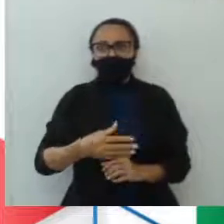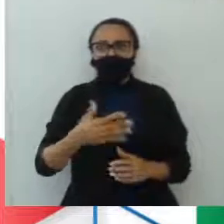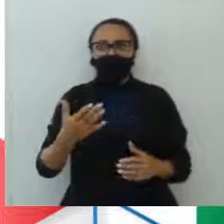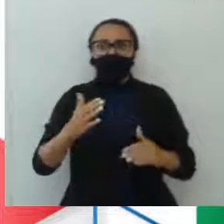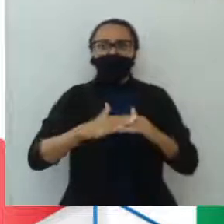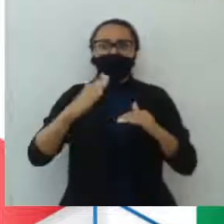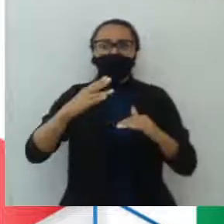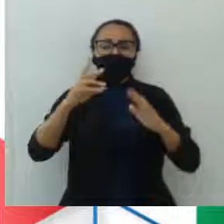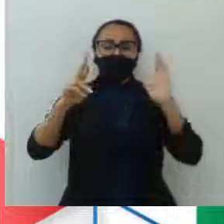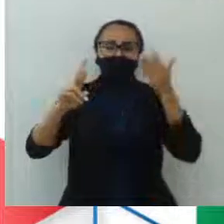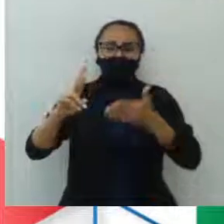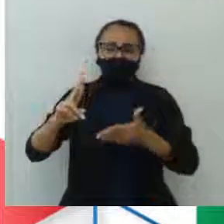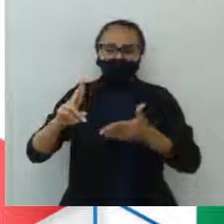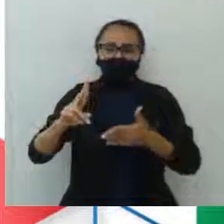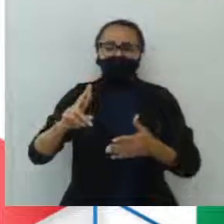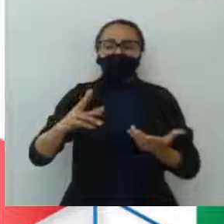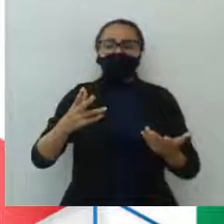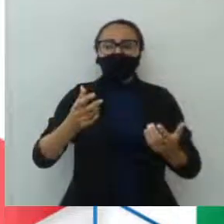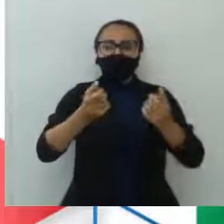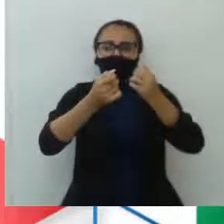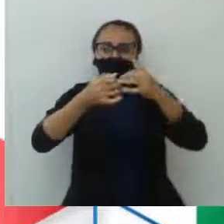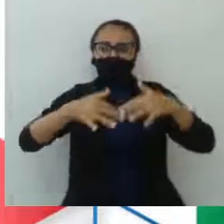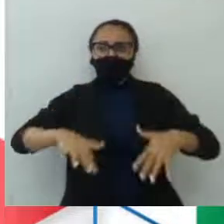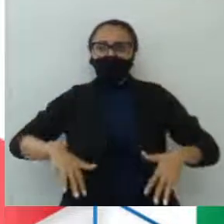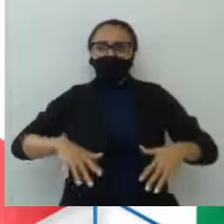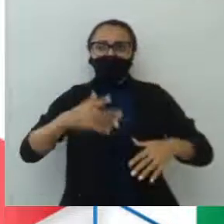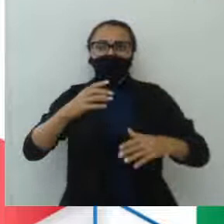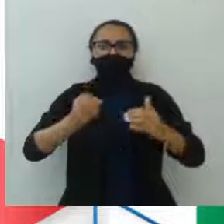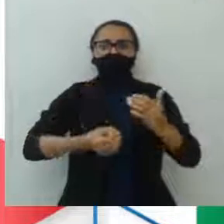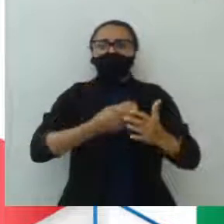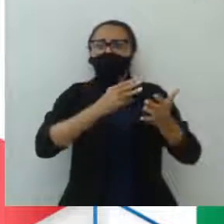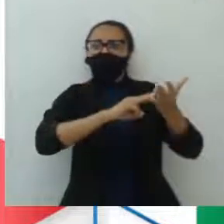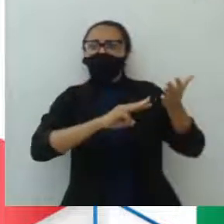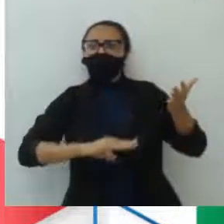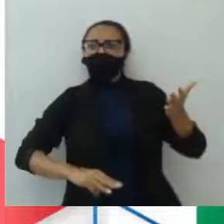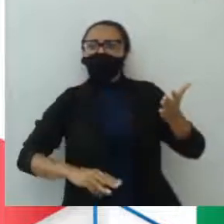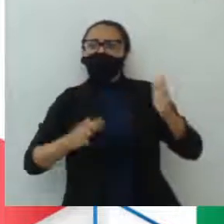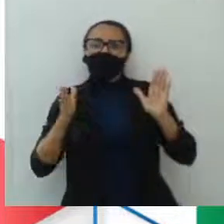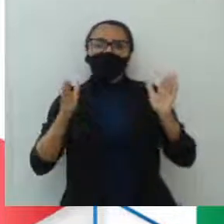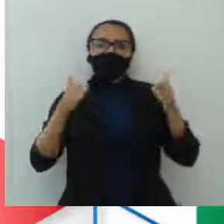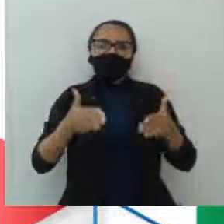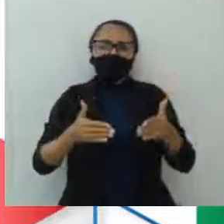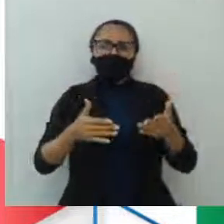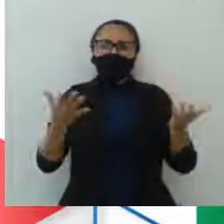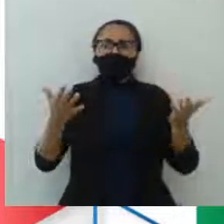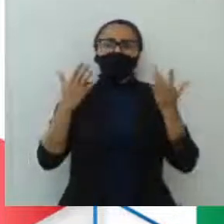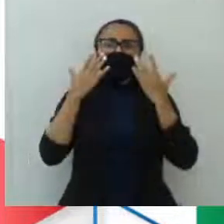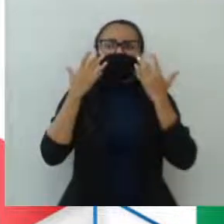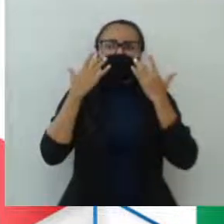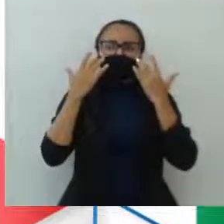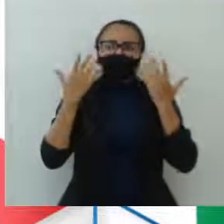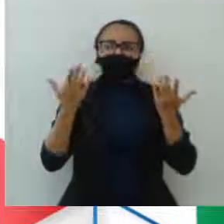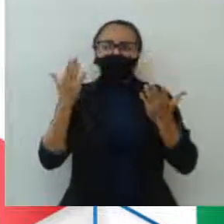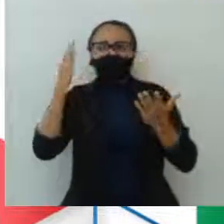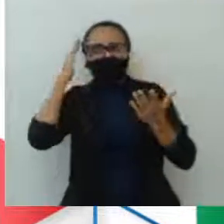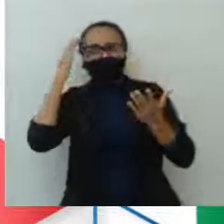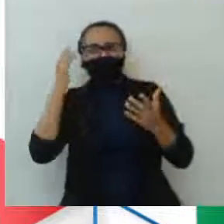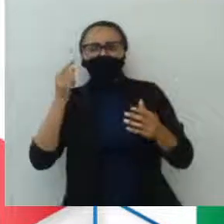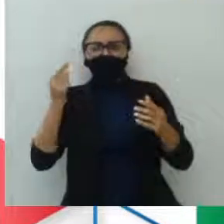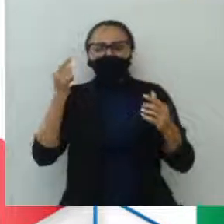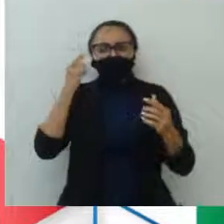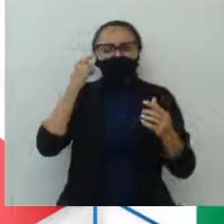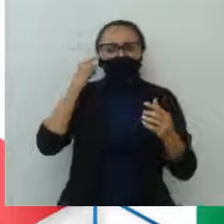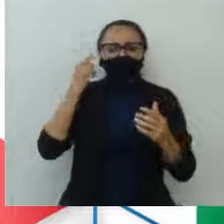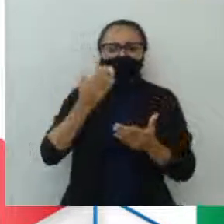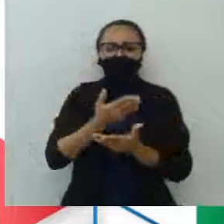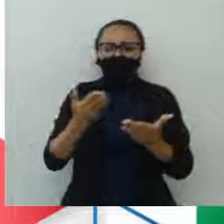maior representante do naturalismo, ele chegando a criar um método específico de encenação e de interpretação. Ele pensa um método